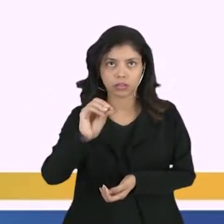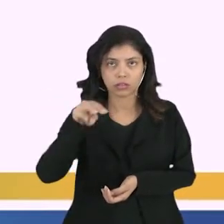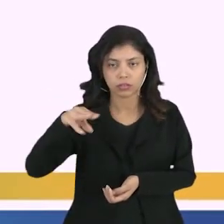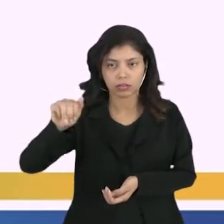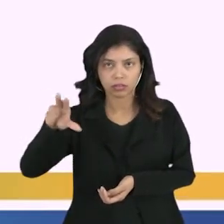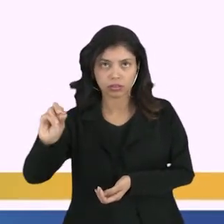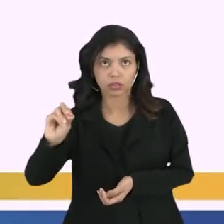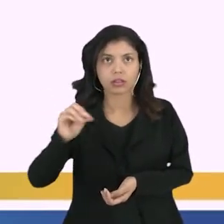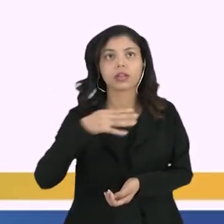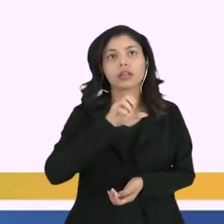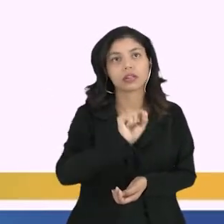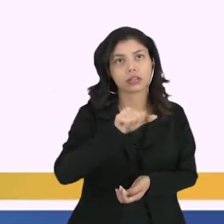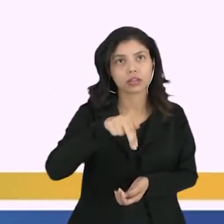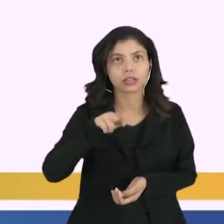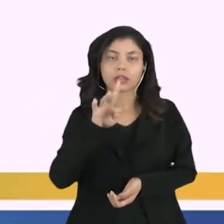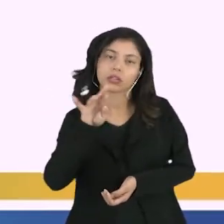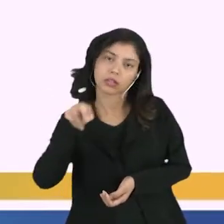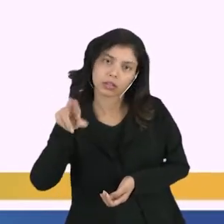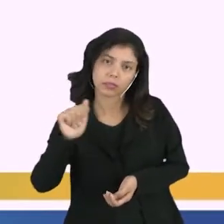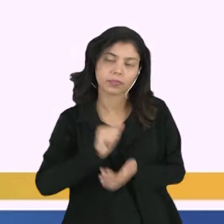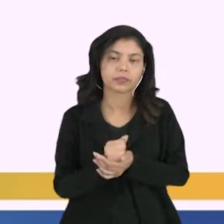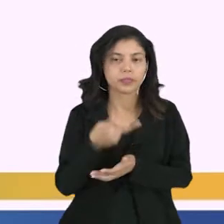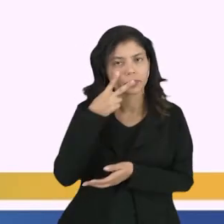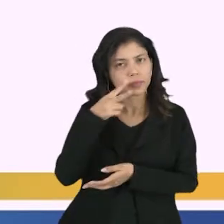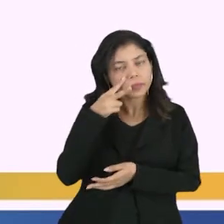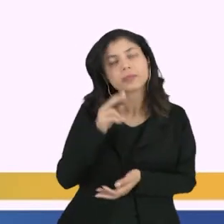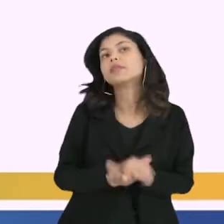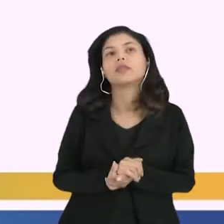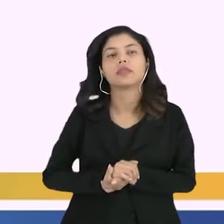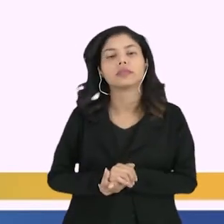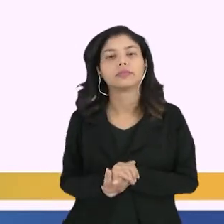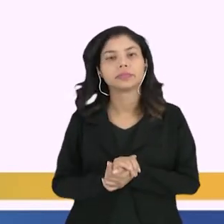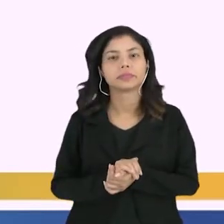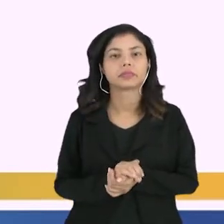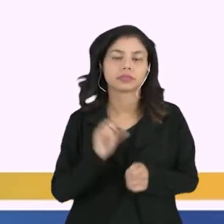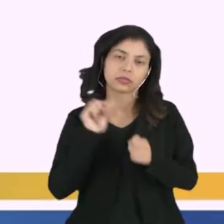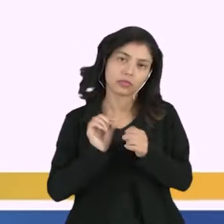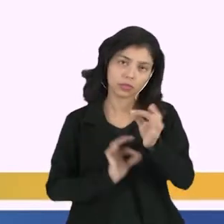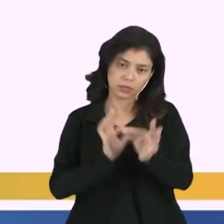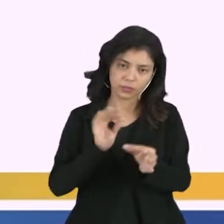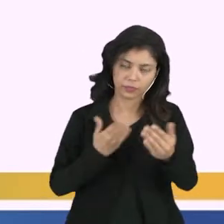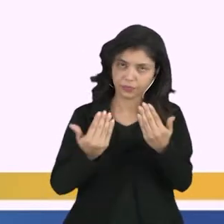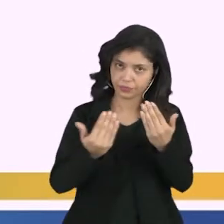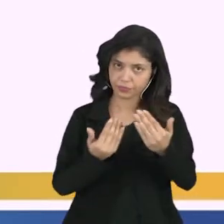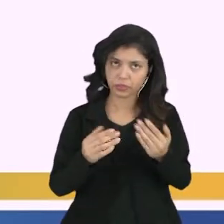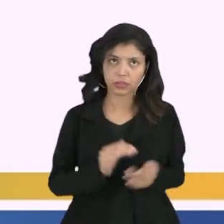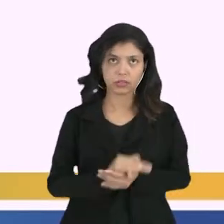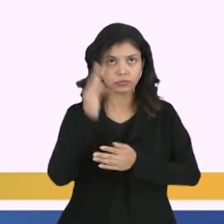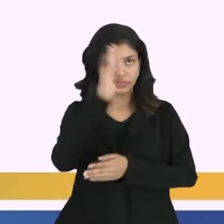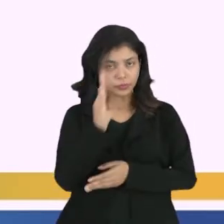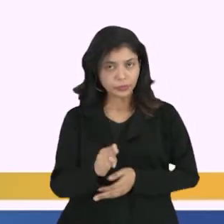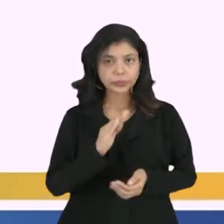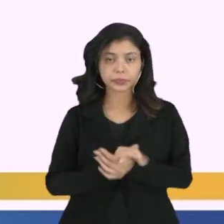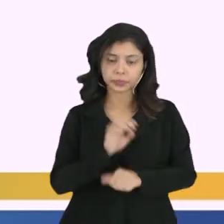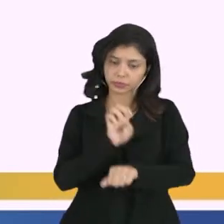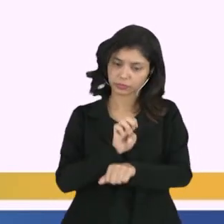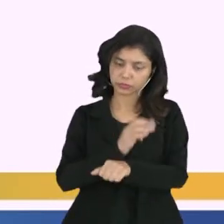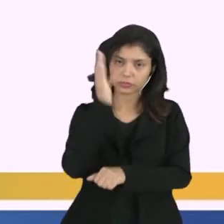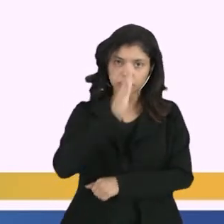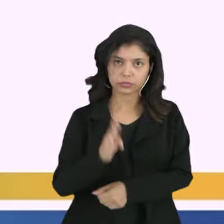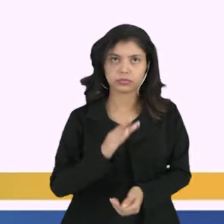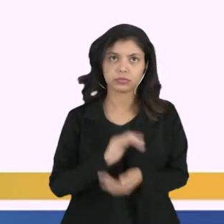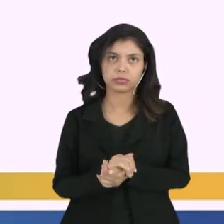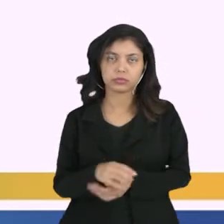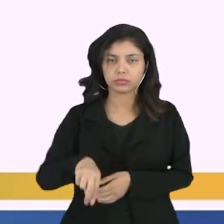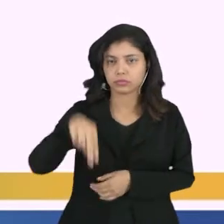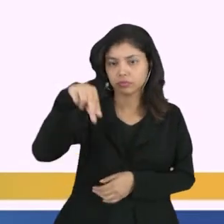as capitanias aí, se a gente for fazer se nós formos agora relacionar com o Brasil, estados brasileiros, a gente vê que é o